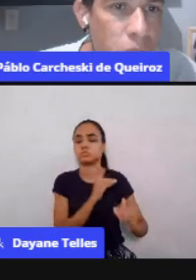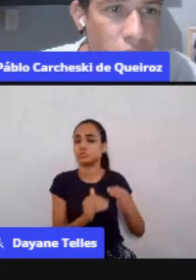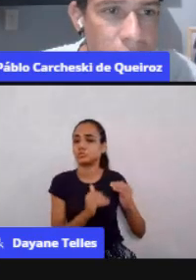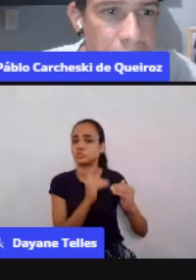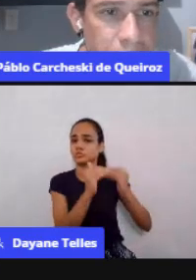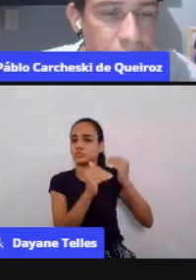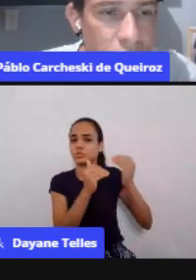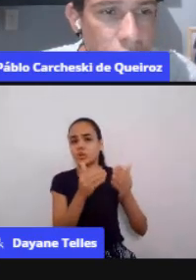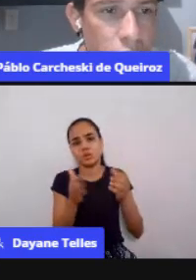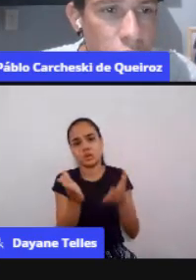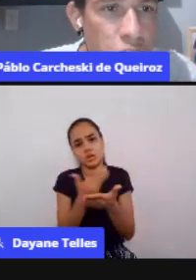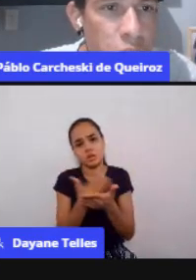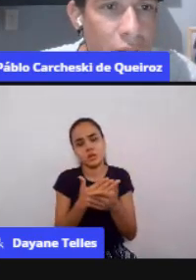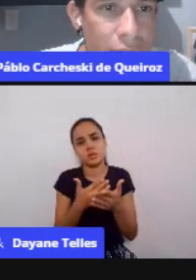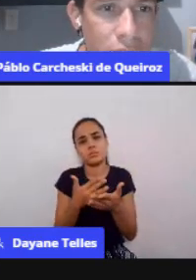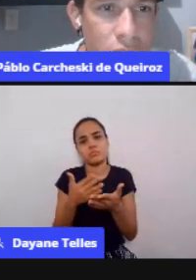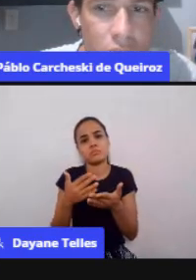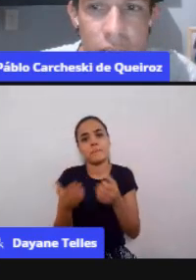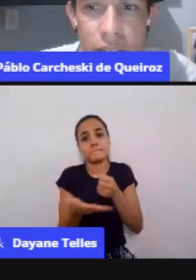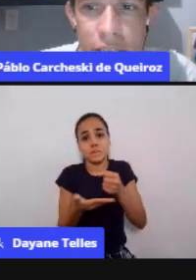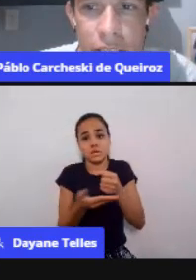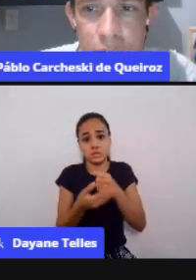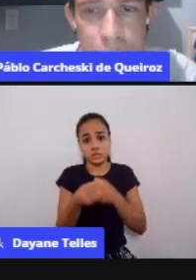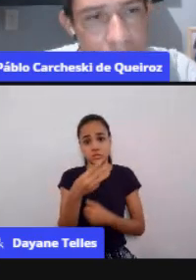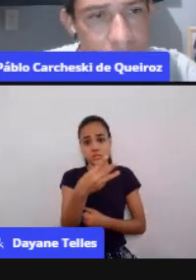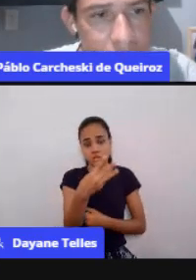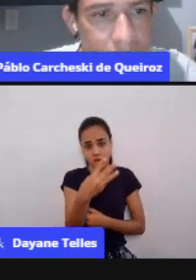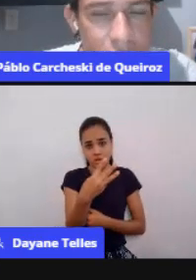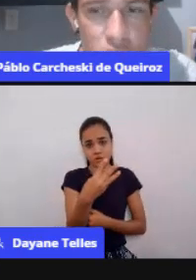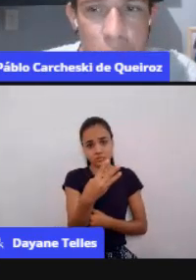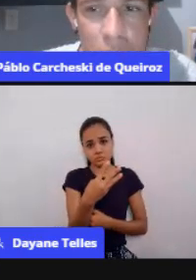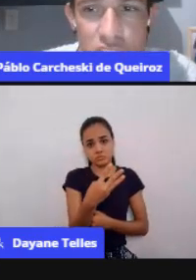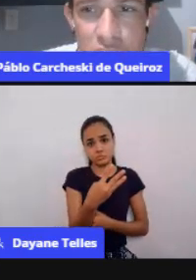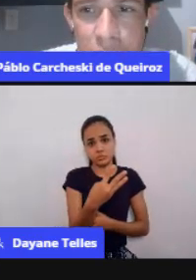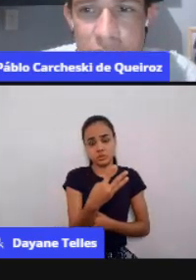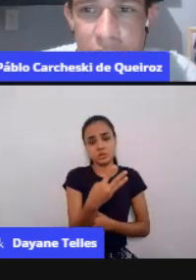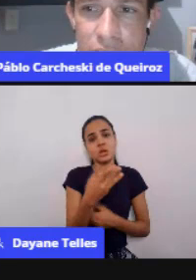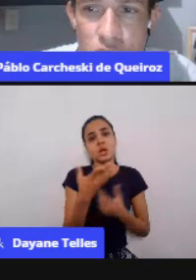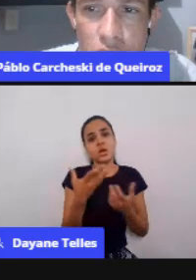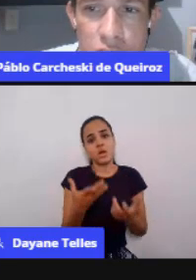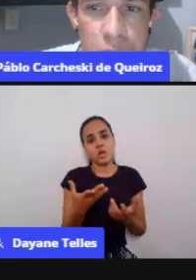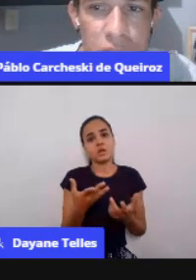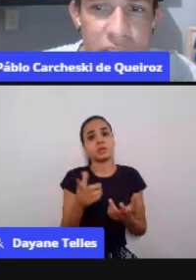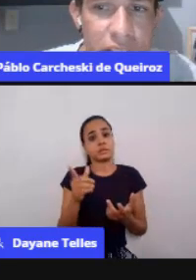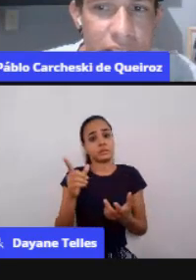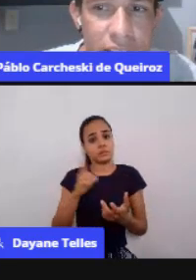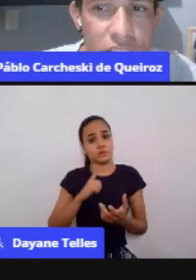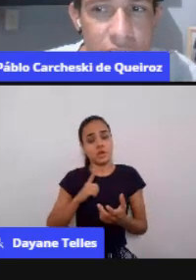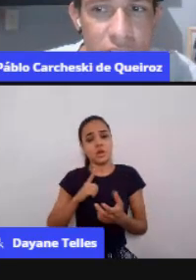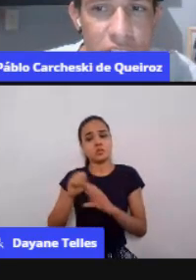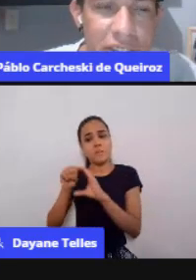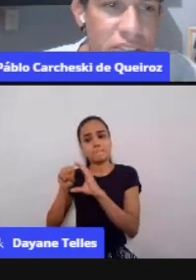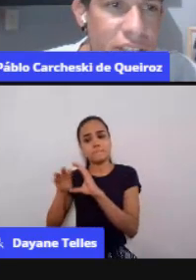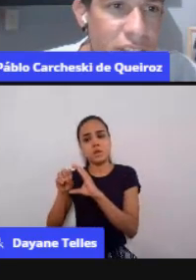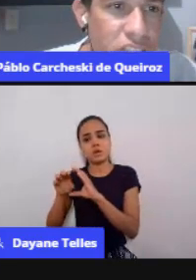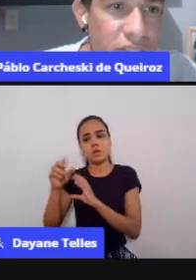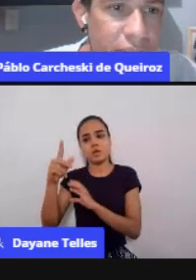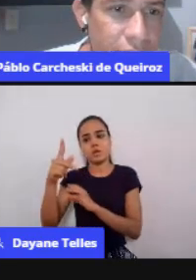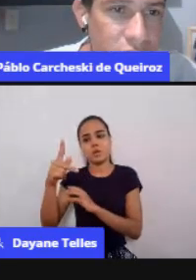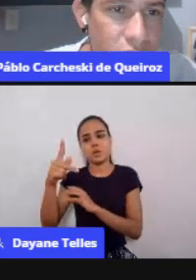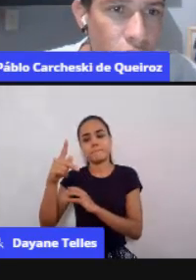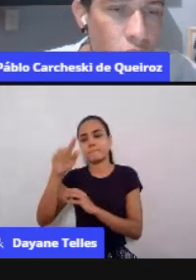lá no nosso blog um formulário, né, para quem quiser. Só para a gente ter uma ideia de qual foi a porcentagem, né, de acertos